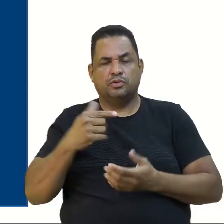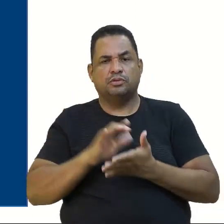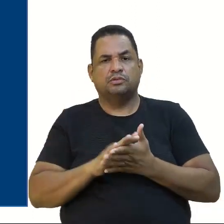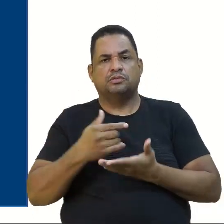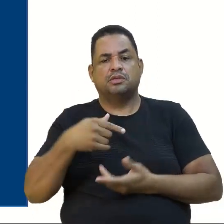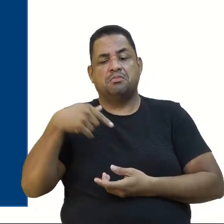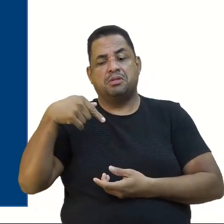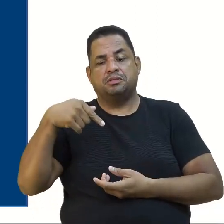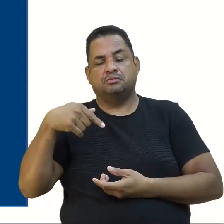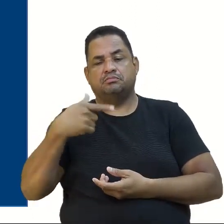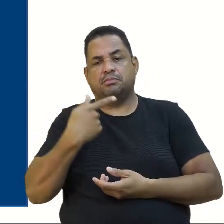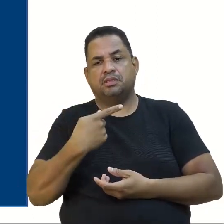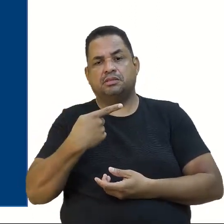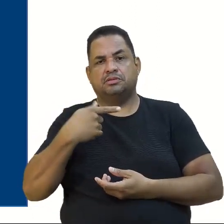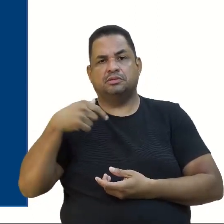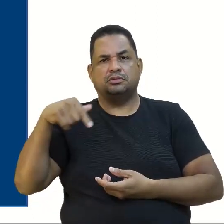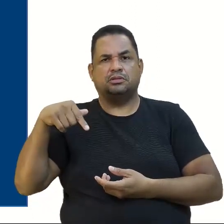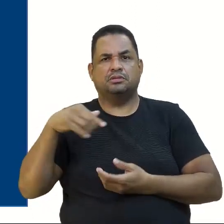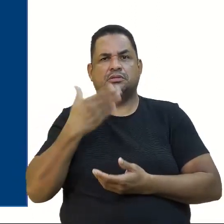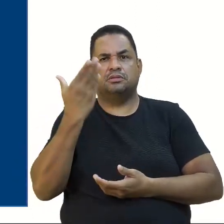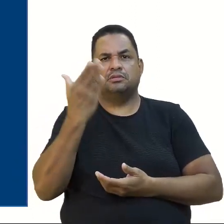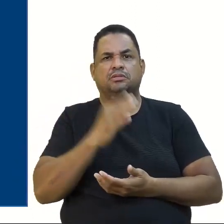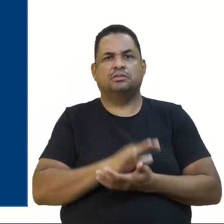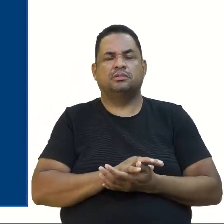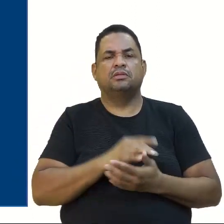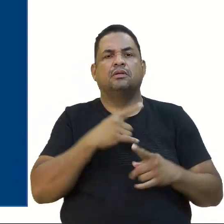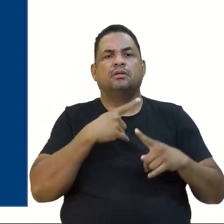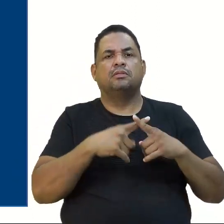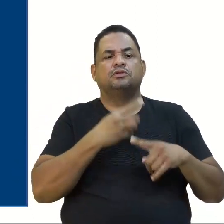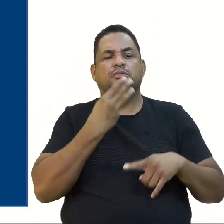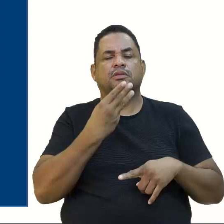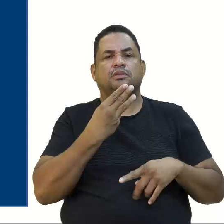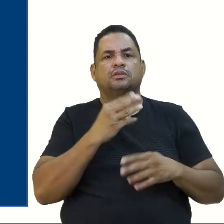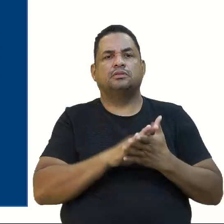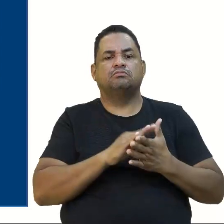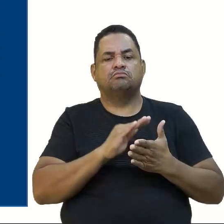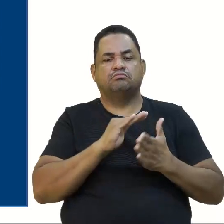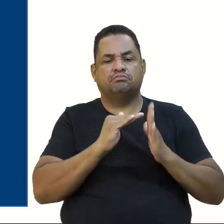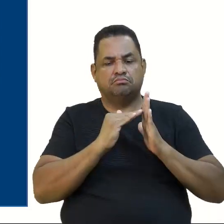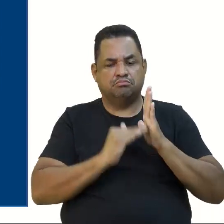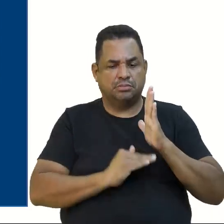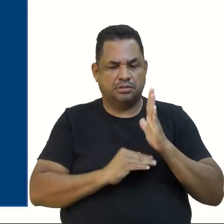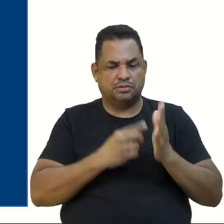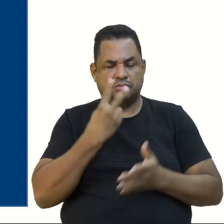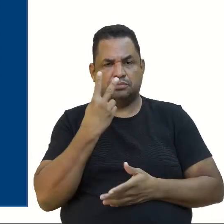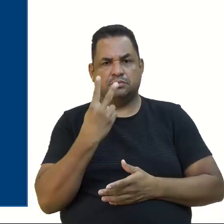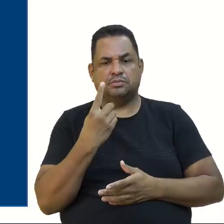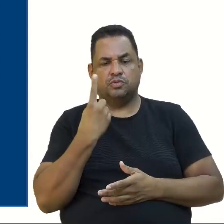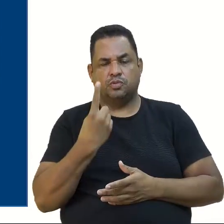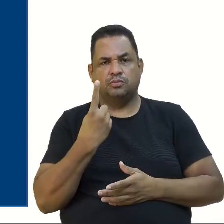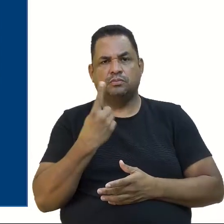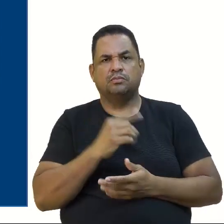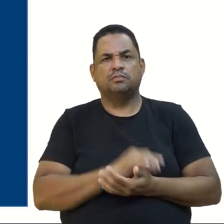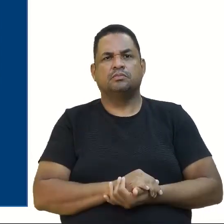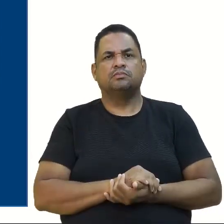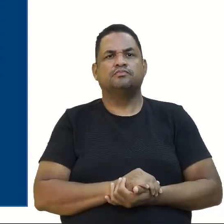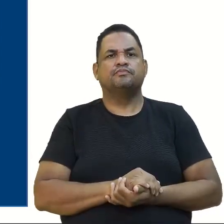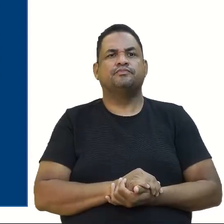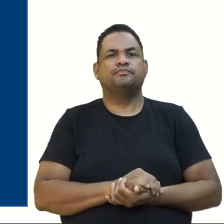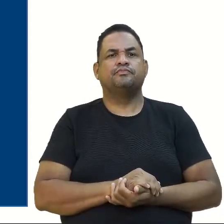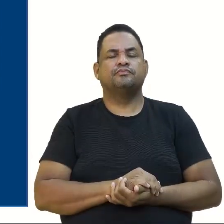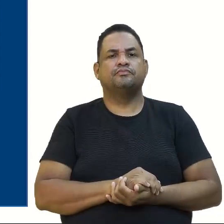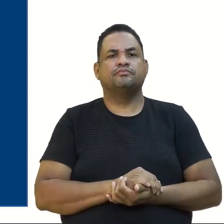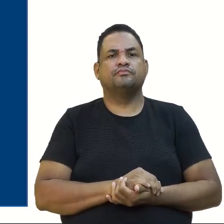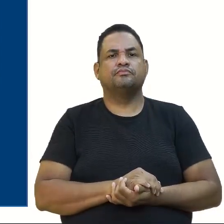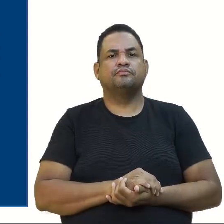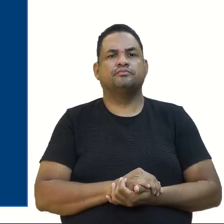aqui, o que está acontecendo na máquina é isso aqui, ó. Multiplica por 3, tira 1. Multiplicar por 3 e tira 1. Multiplicar por 3 e tira